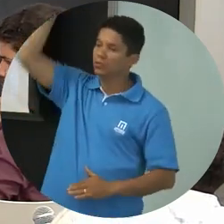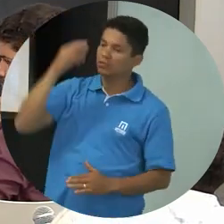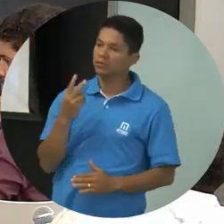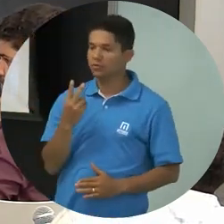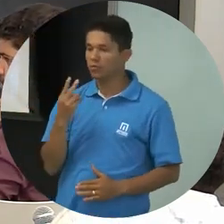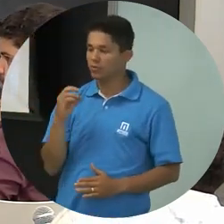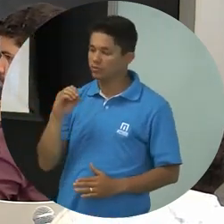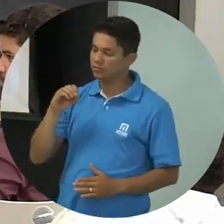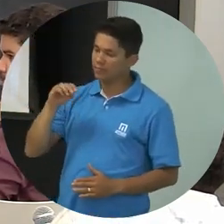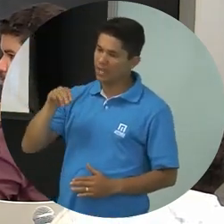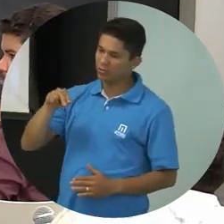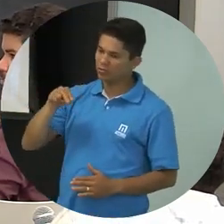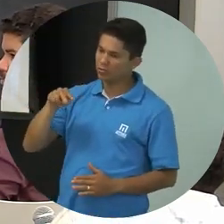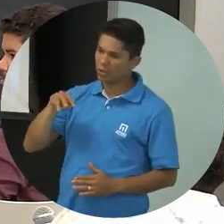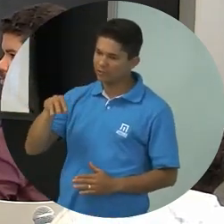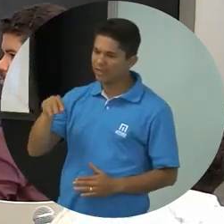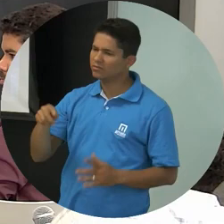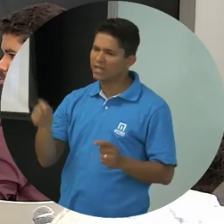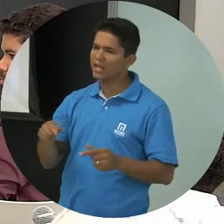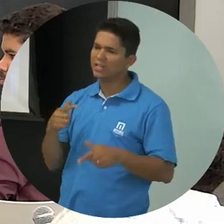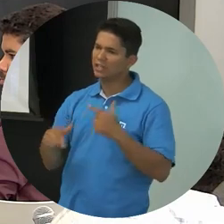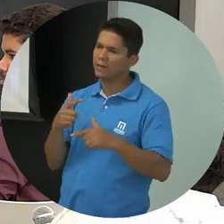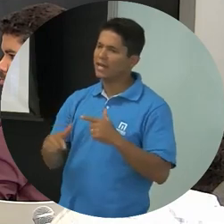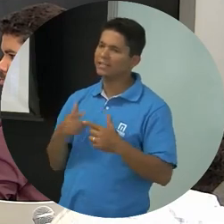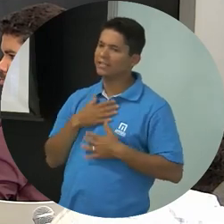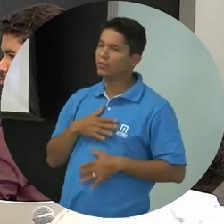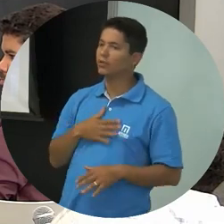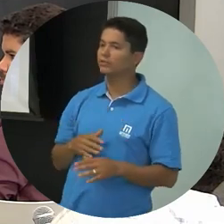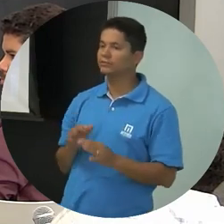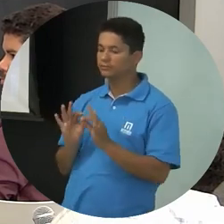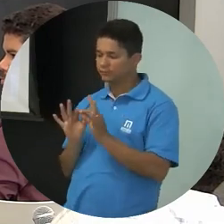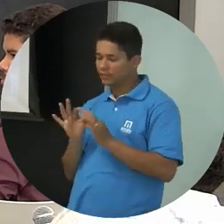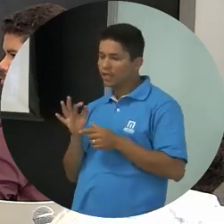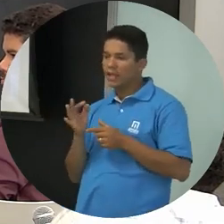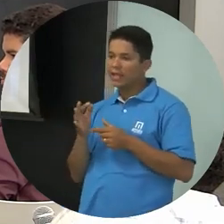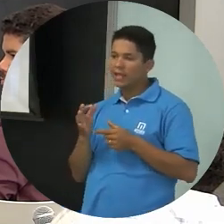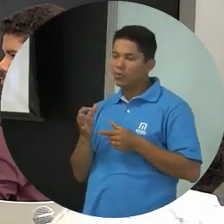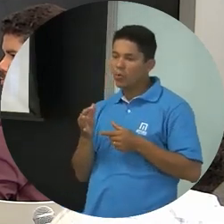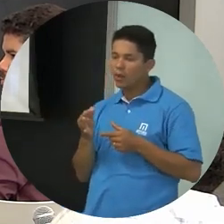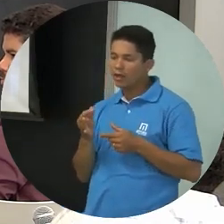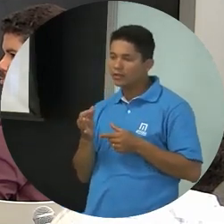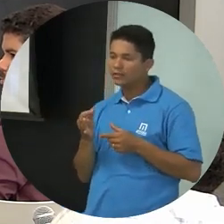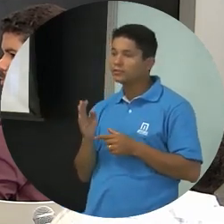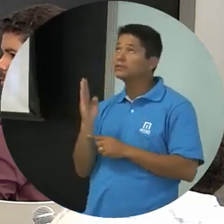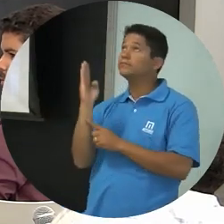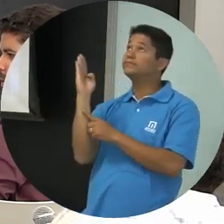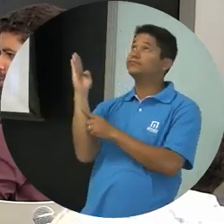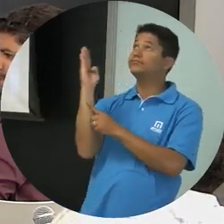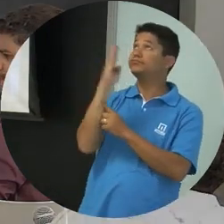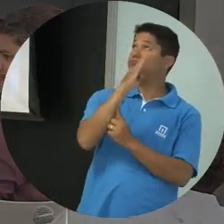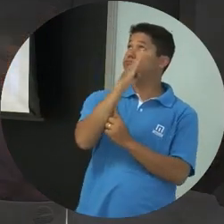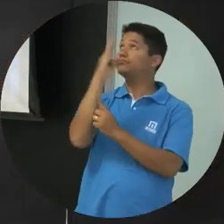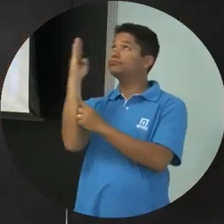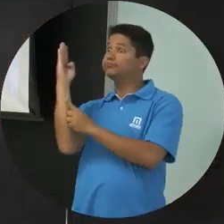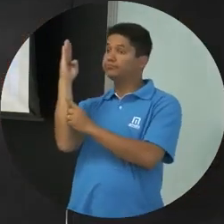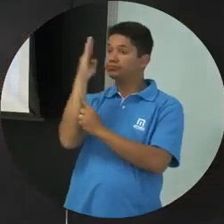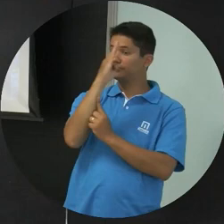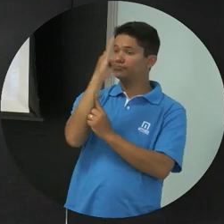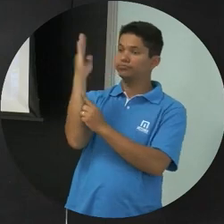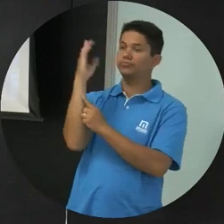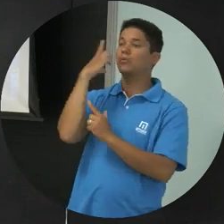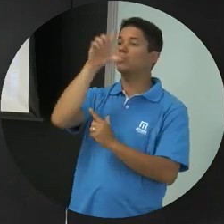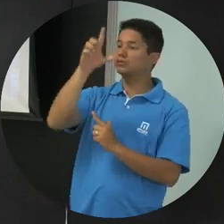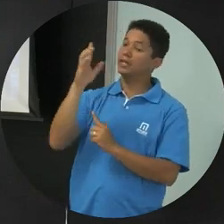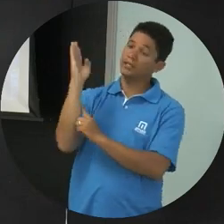você consegue trabalhar tranquilamente. Você consegue regular ele para que ele atinja alturas aí até 2,40 m,